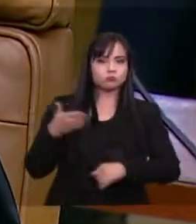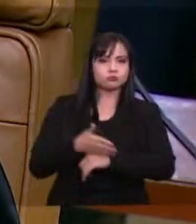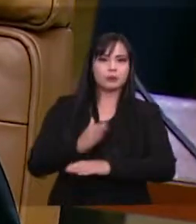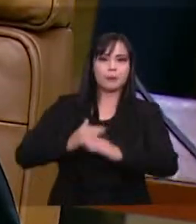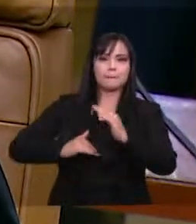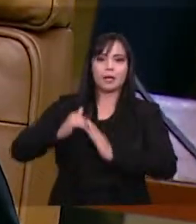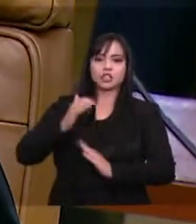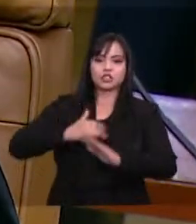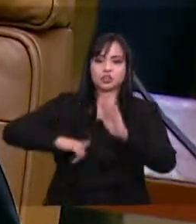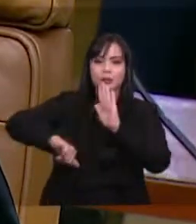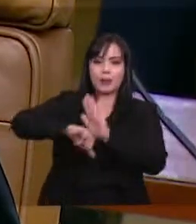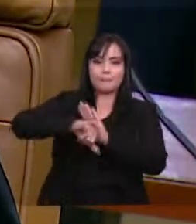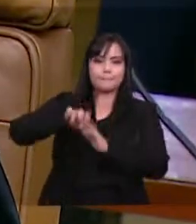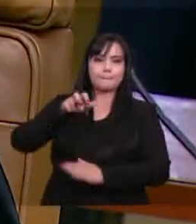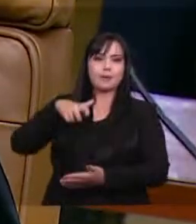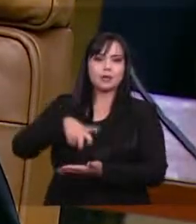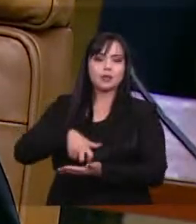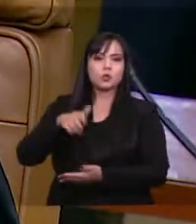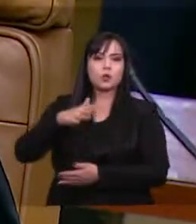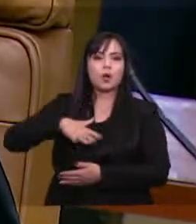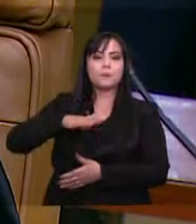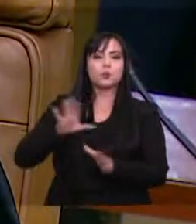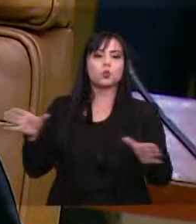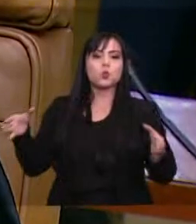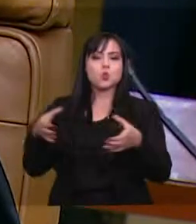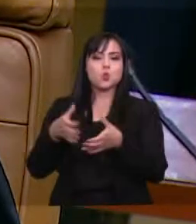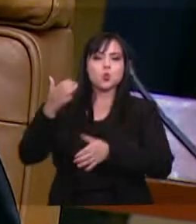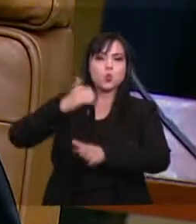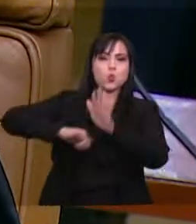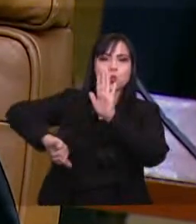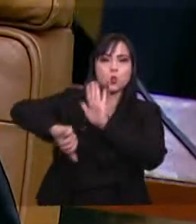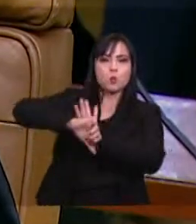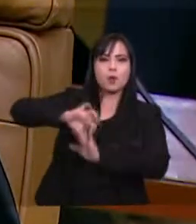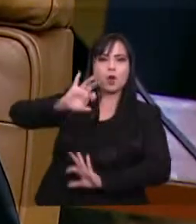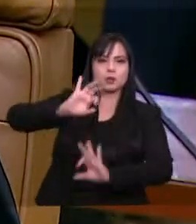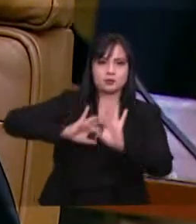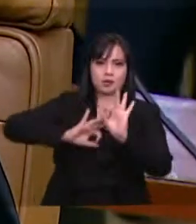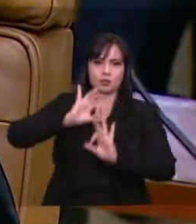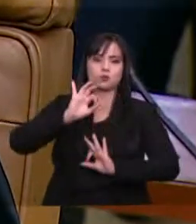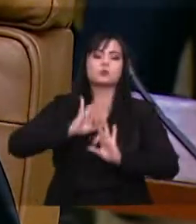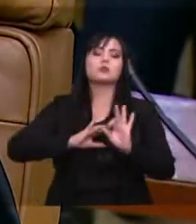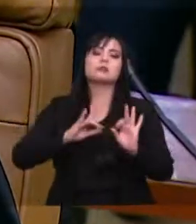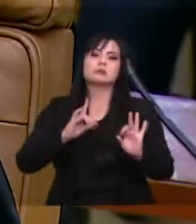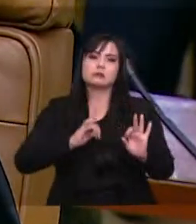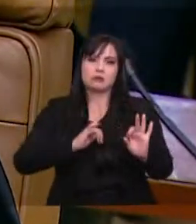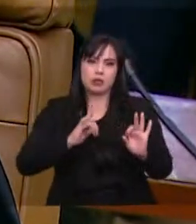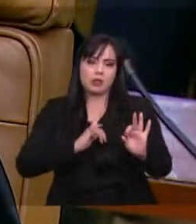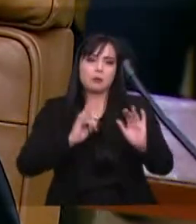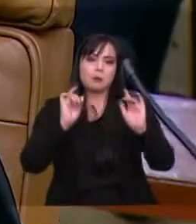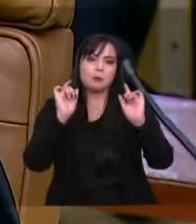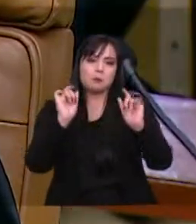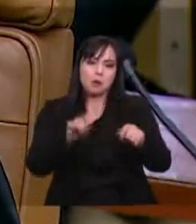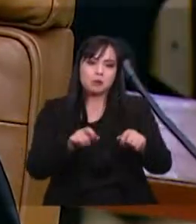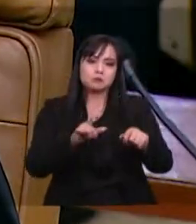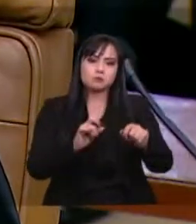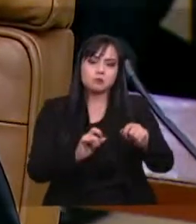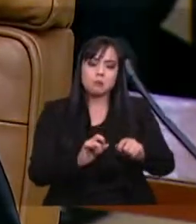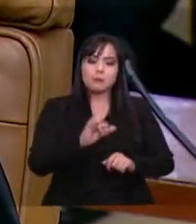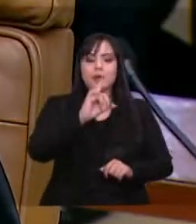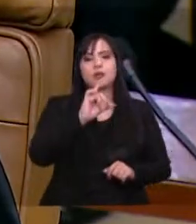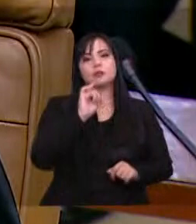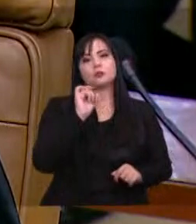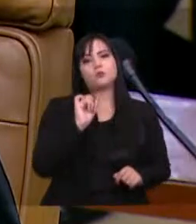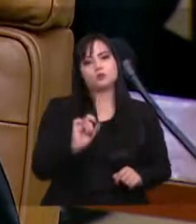a prática de infrações penais no âmbito do grupo criminoso organizado tem incidência causa especial de aumento